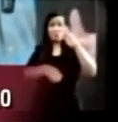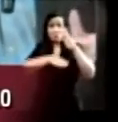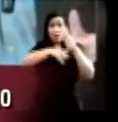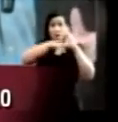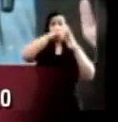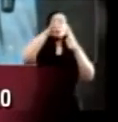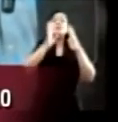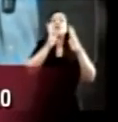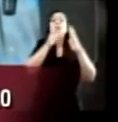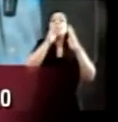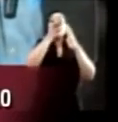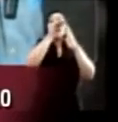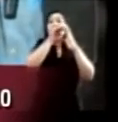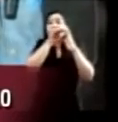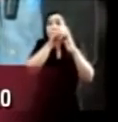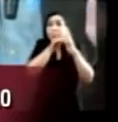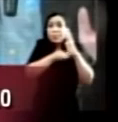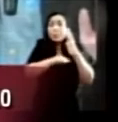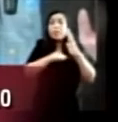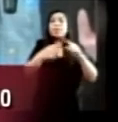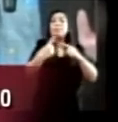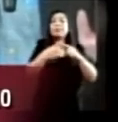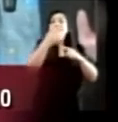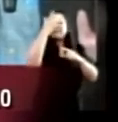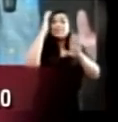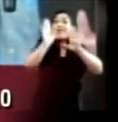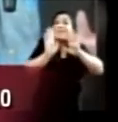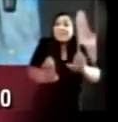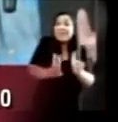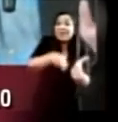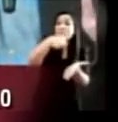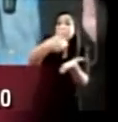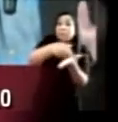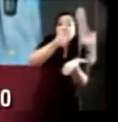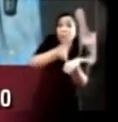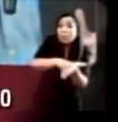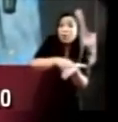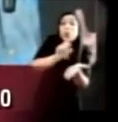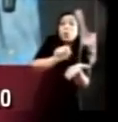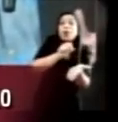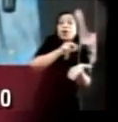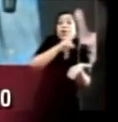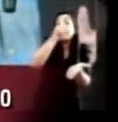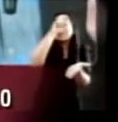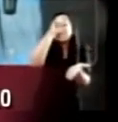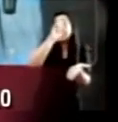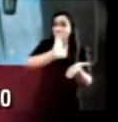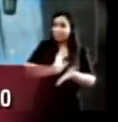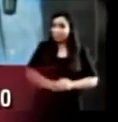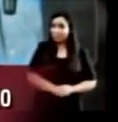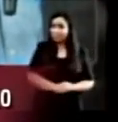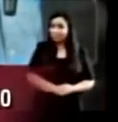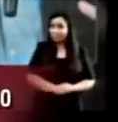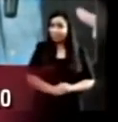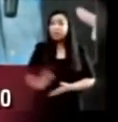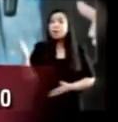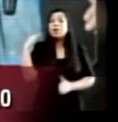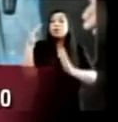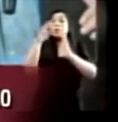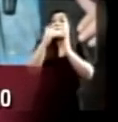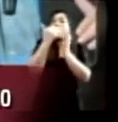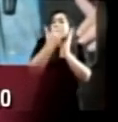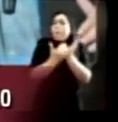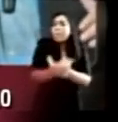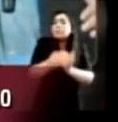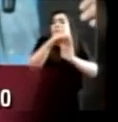para baixar, porque esses pacientes ficam muito tempo internados. Lembra que eu falava isso? Quando começou a cair o